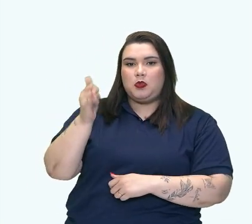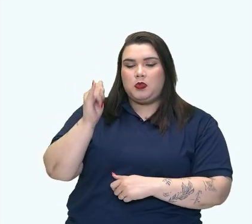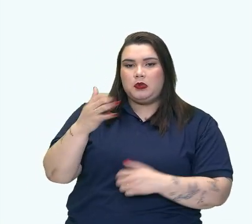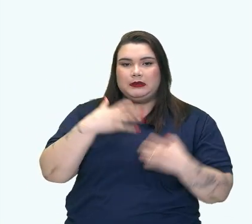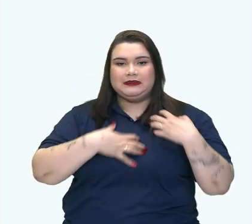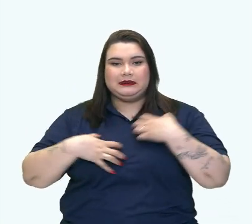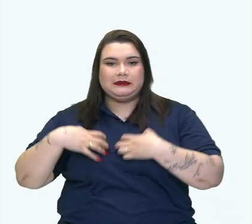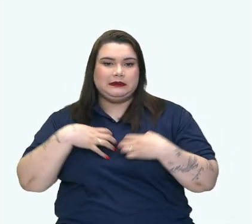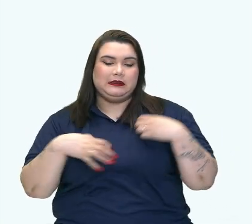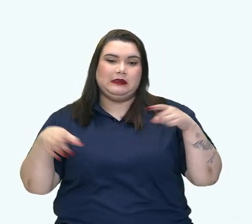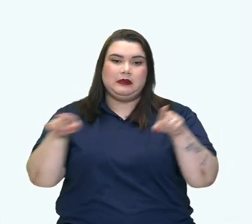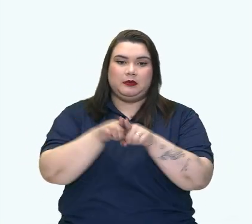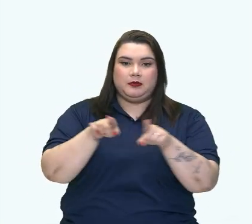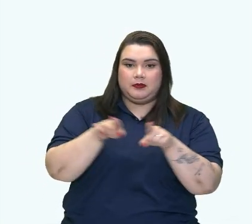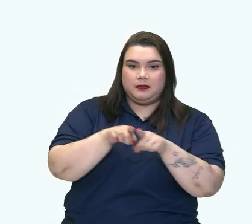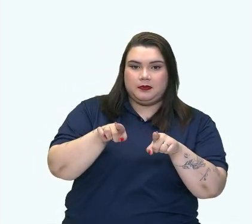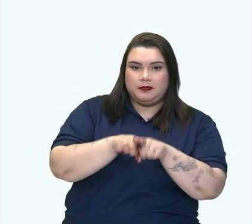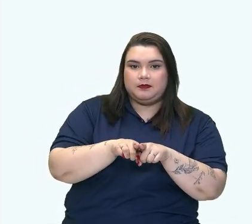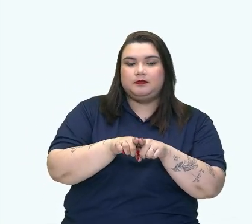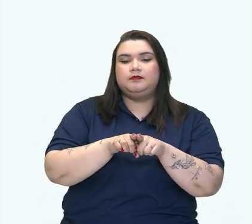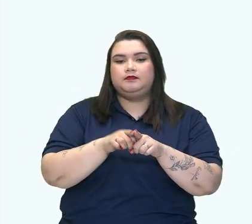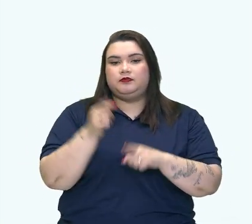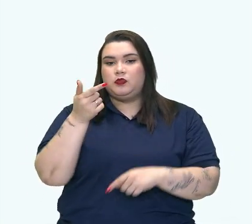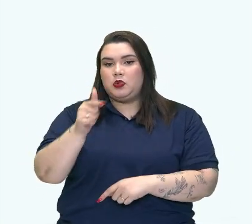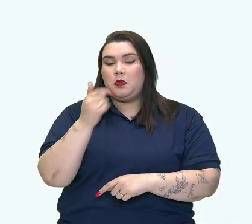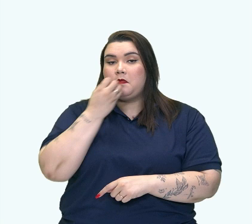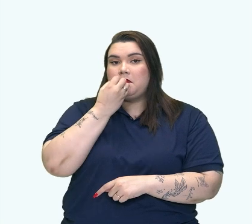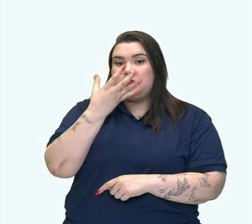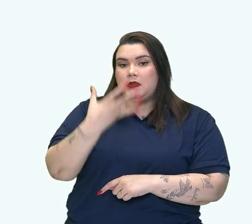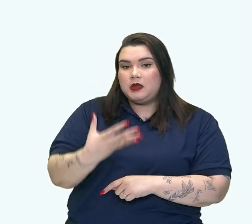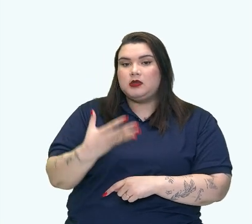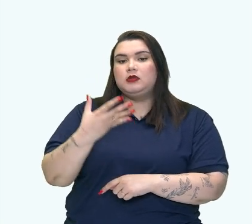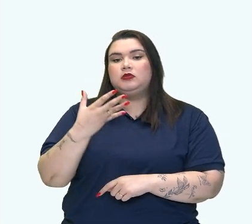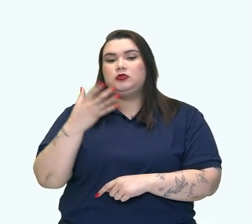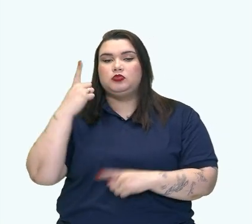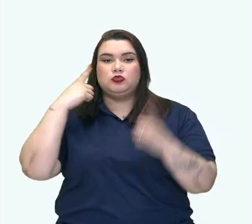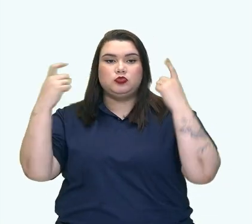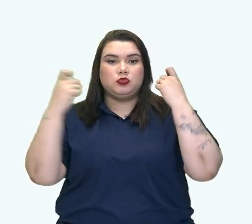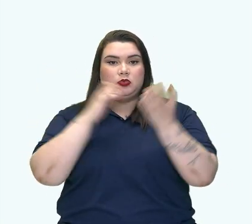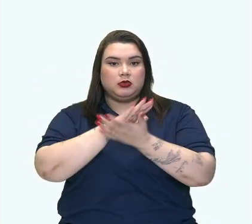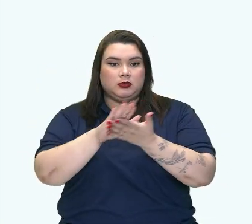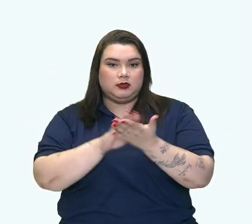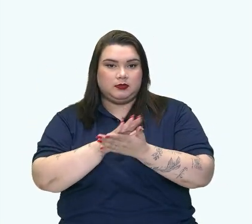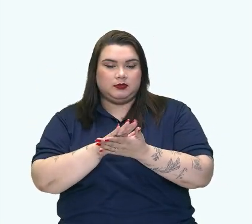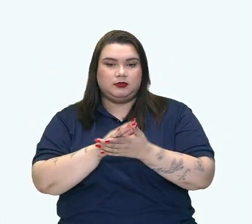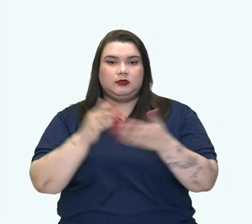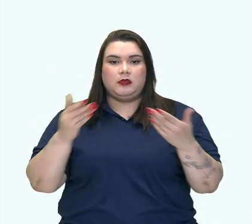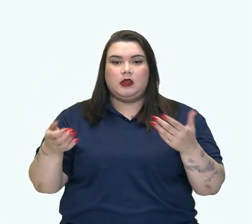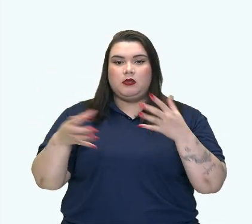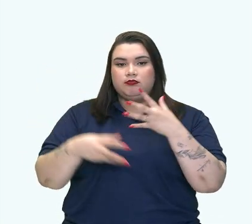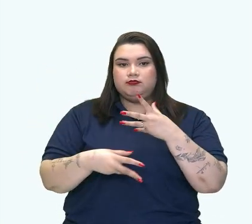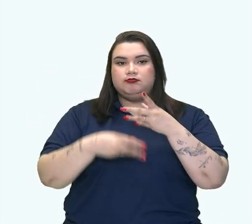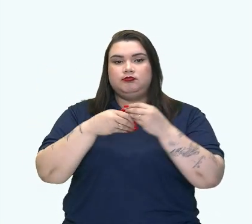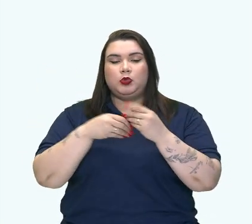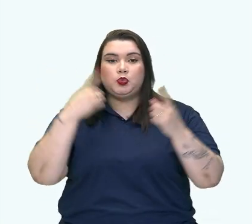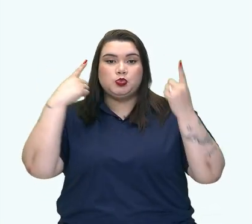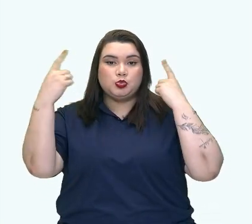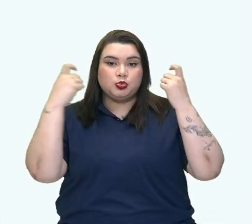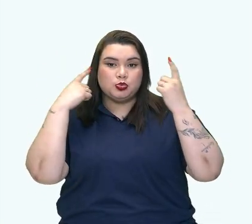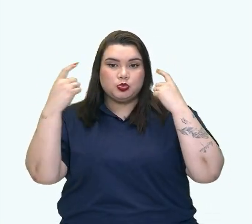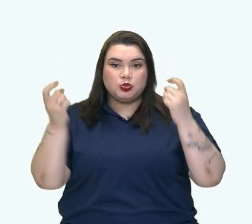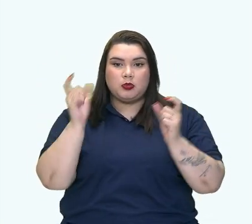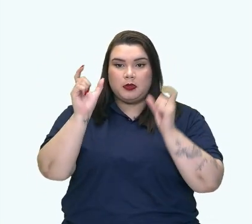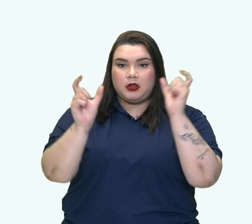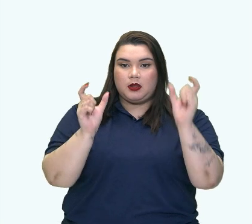tensão, também, tom, bem, sem som. Essa aqui tem também o acréscimo da questão sonora, né?